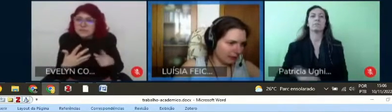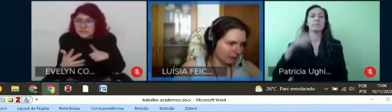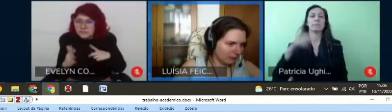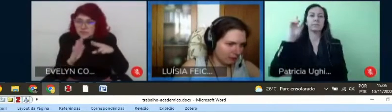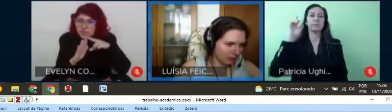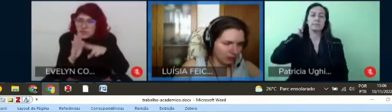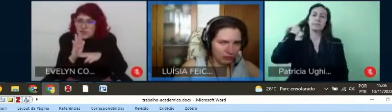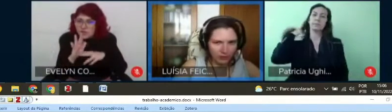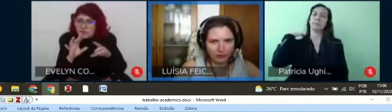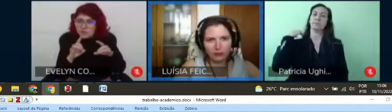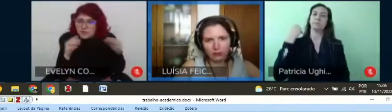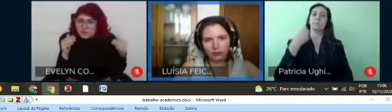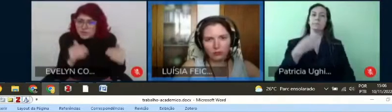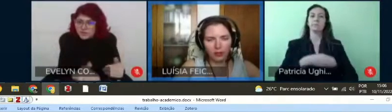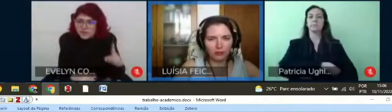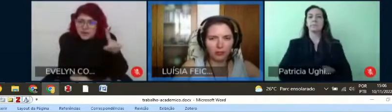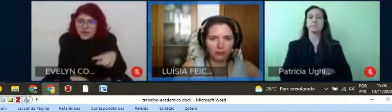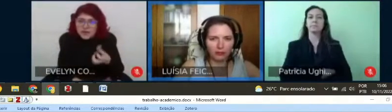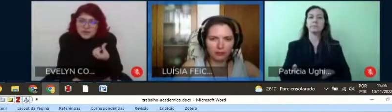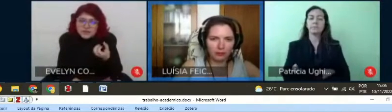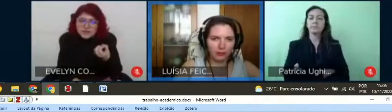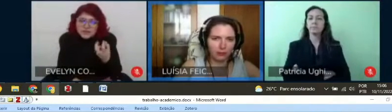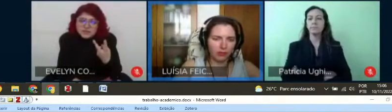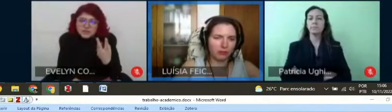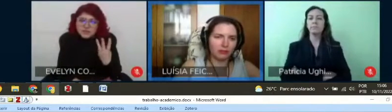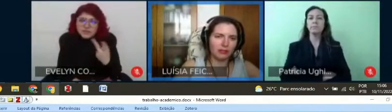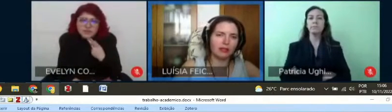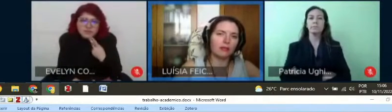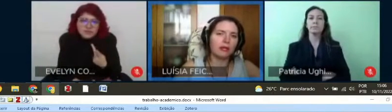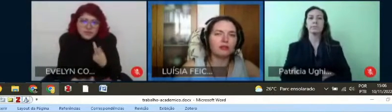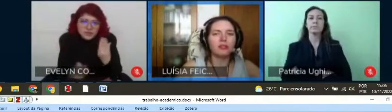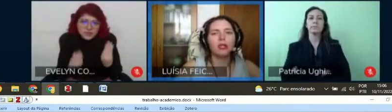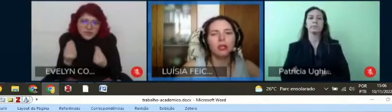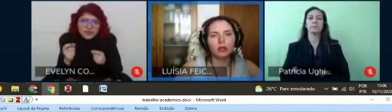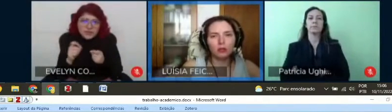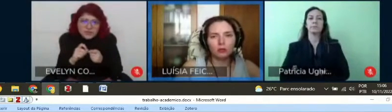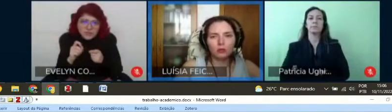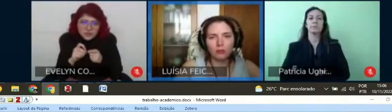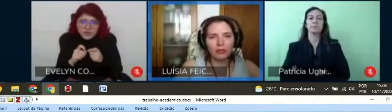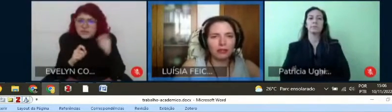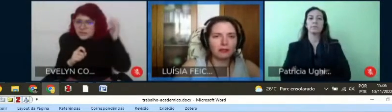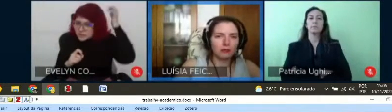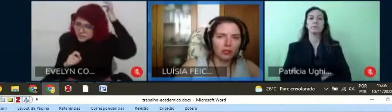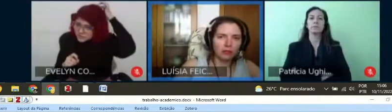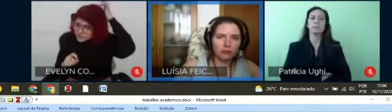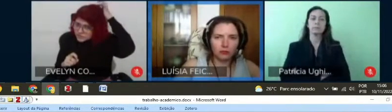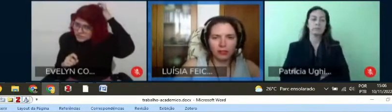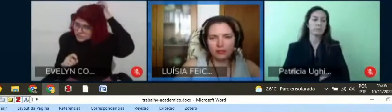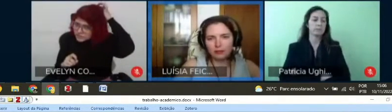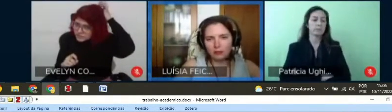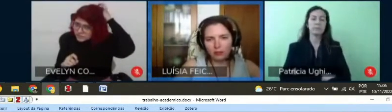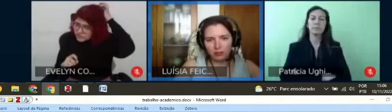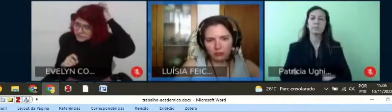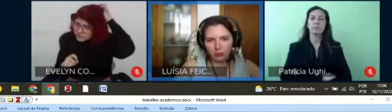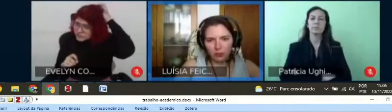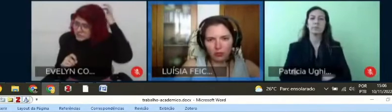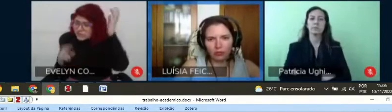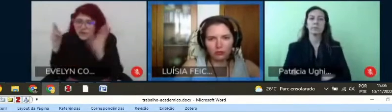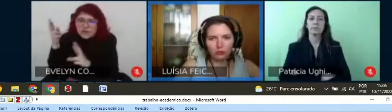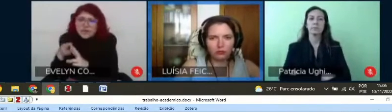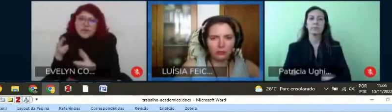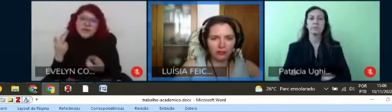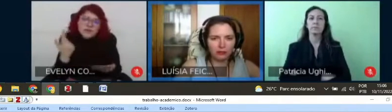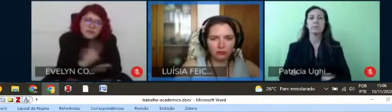6023, que diz como é que tu tem que fazer para poder aparecer em cada parte. ou como é que tem que ser um livro, como é que tem que ser um artigo